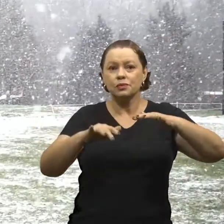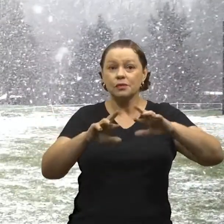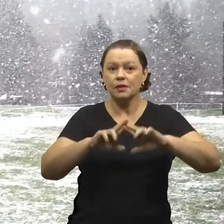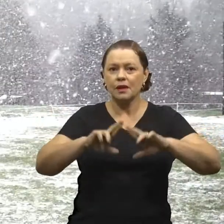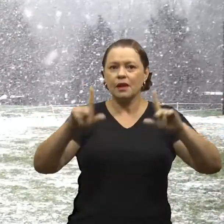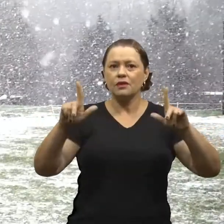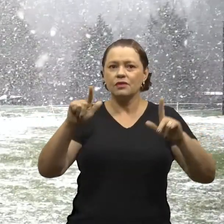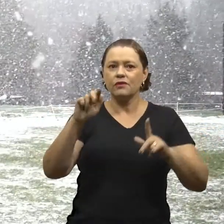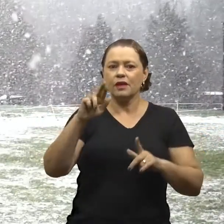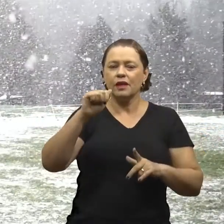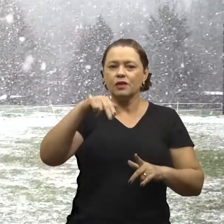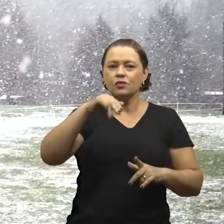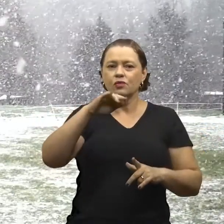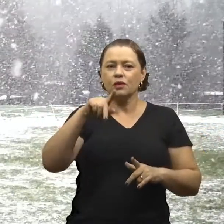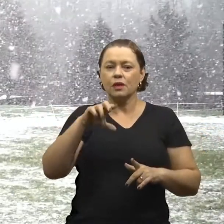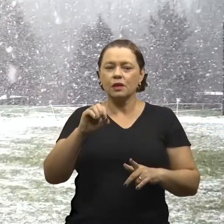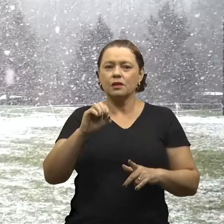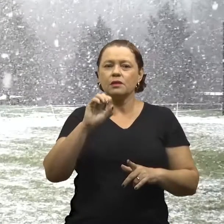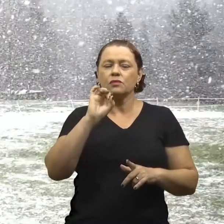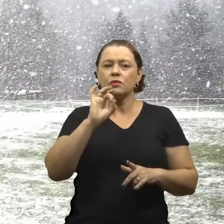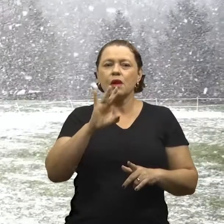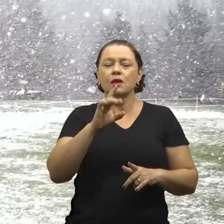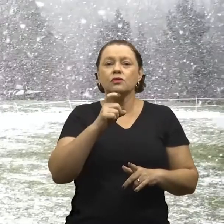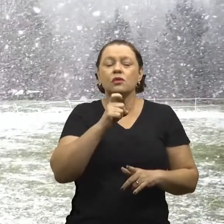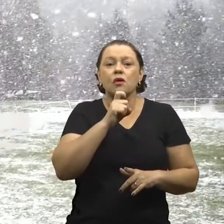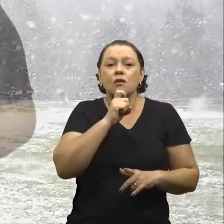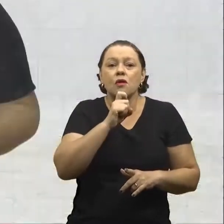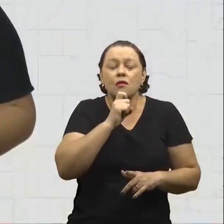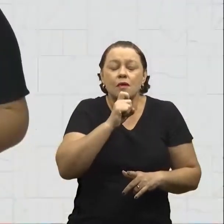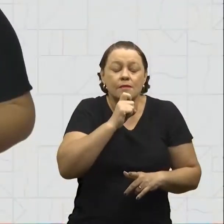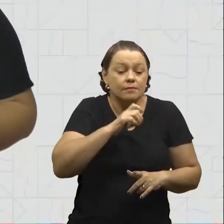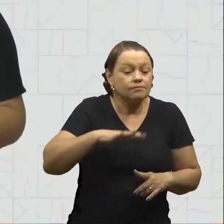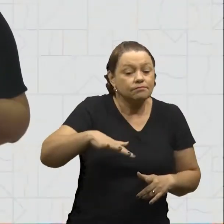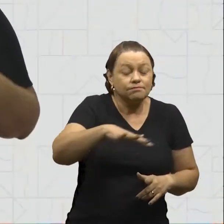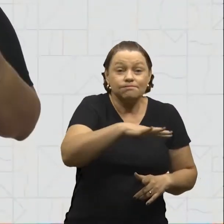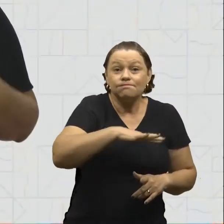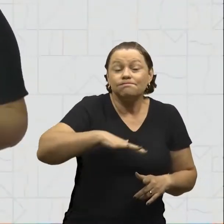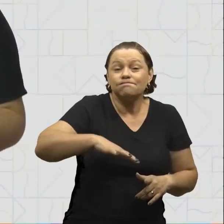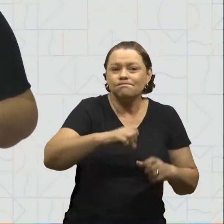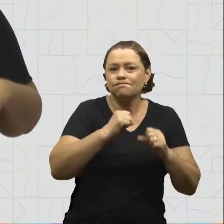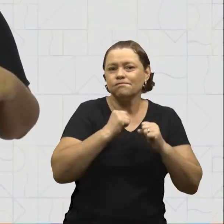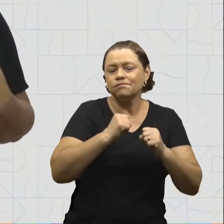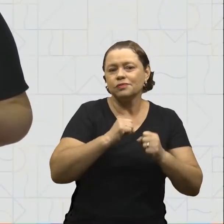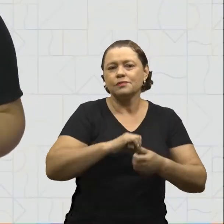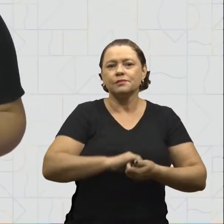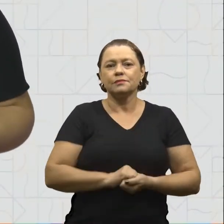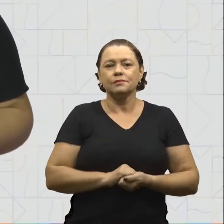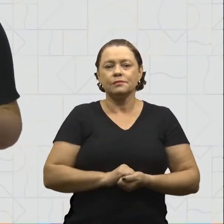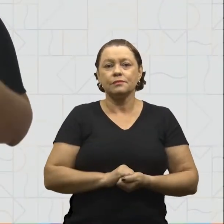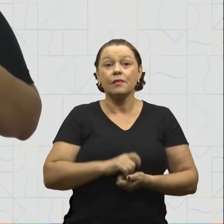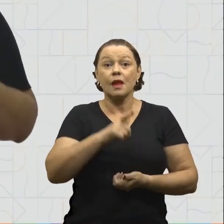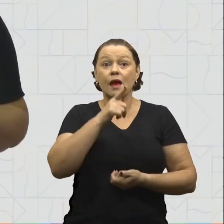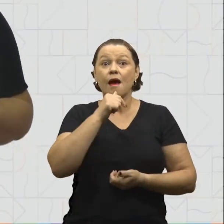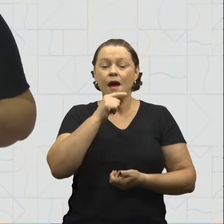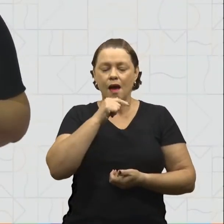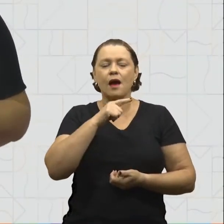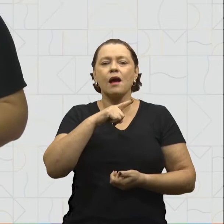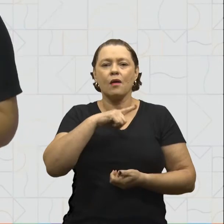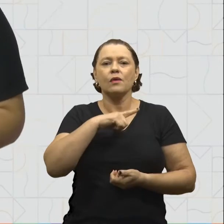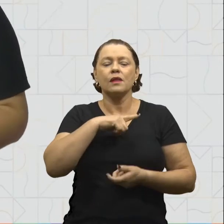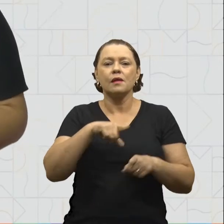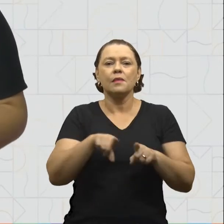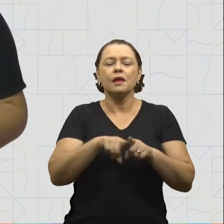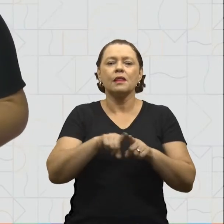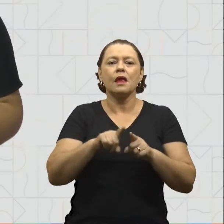ocorre apenas em regiões de baixa temperatura. A água também assume um outro estado, o